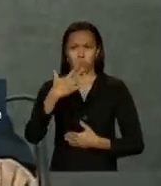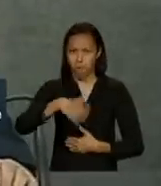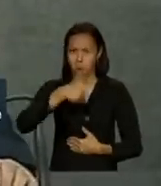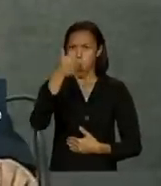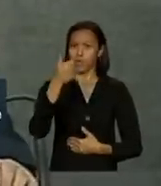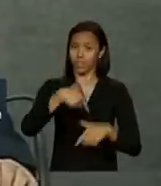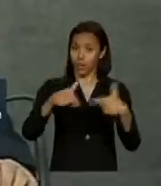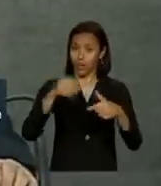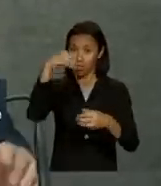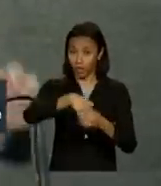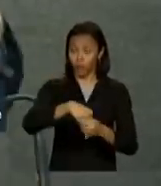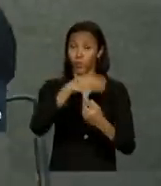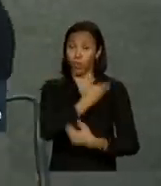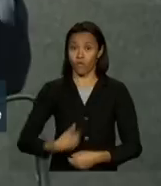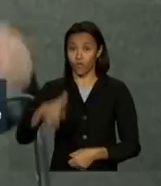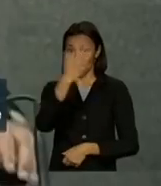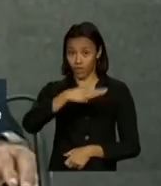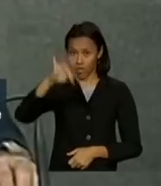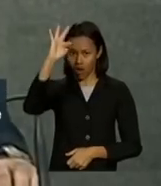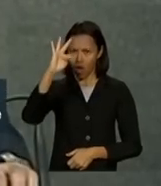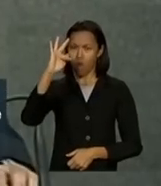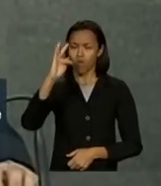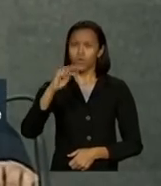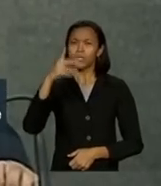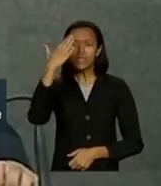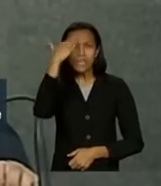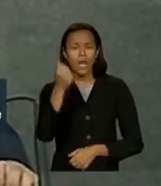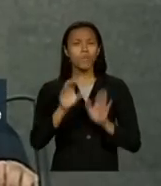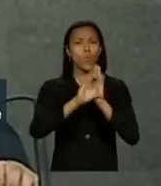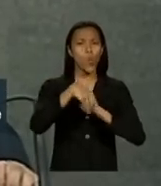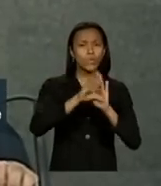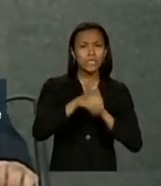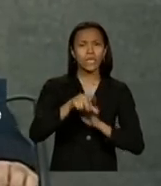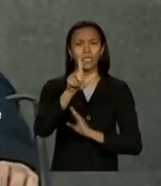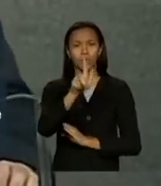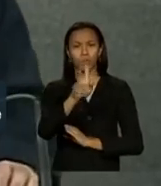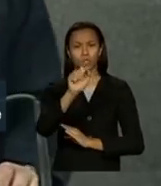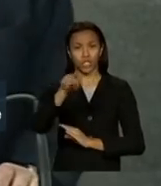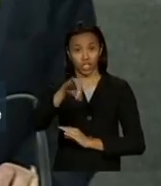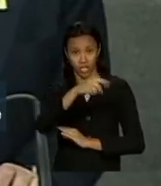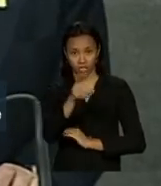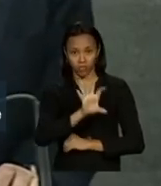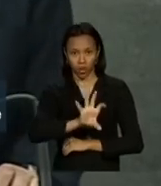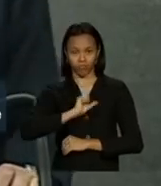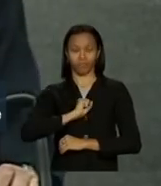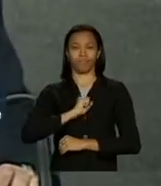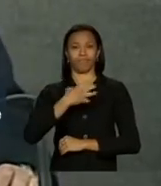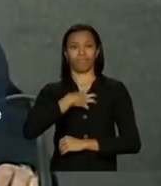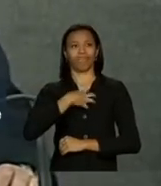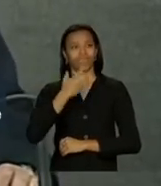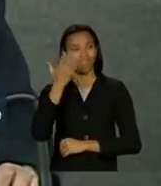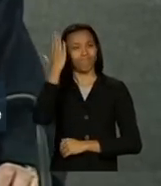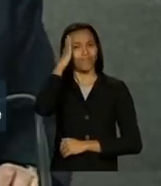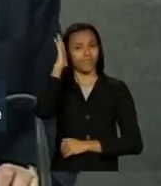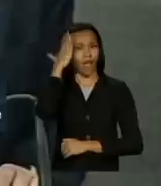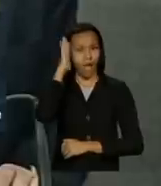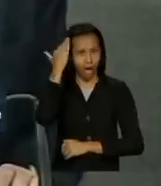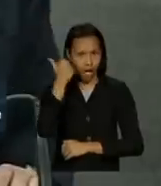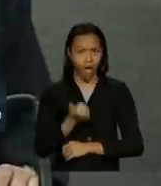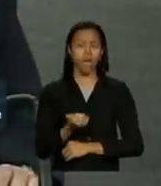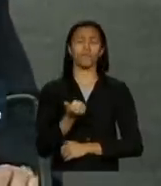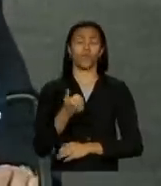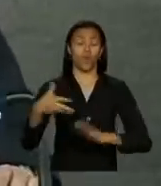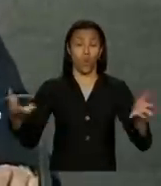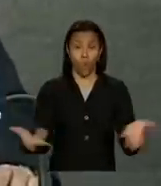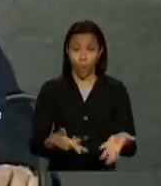Federal né que tem esse conceitos de gestão absolutamente incorporados eu diria que hoje eh nós